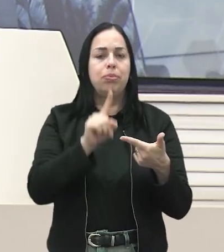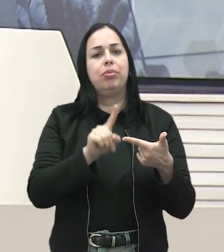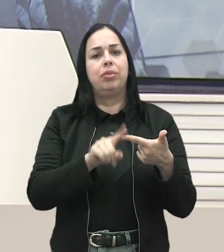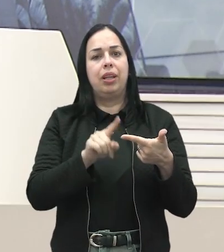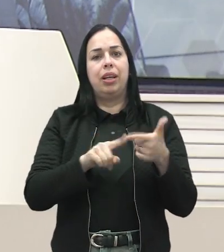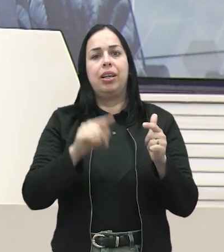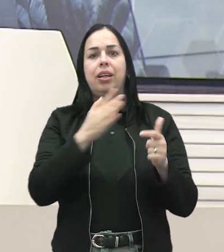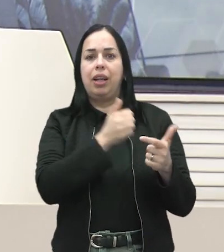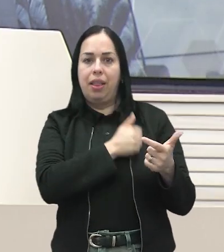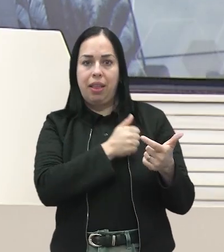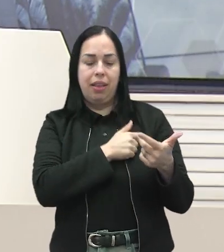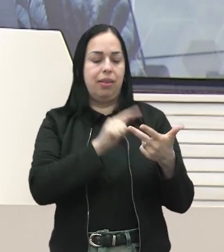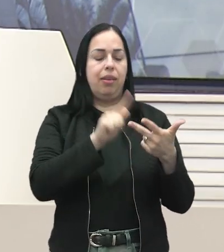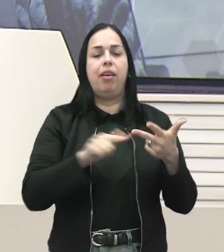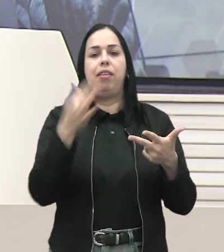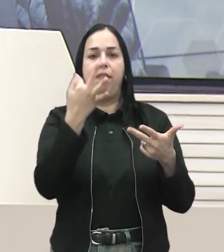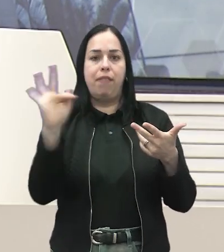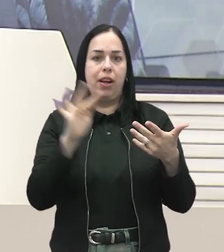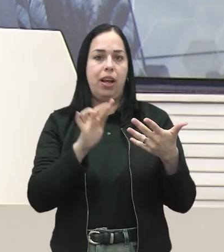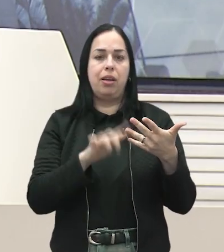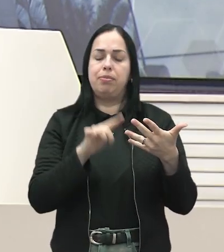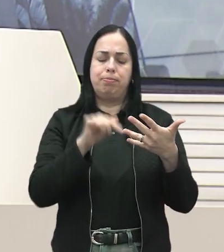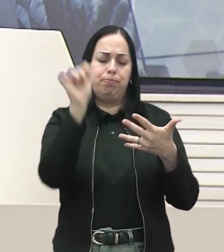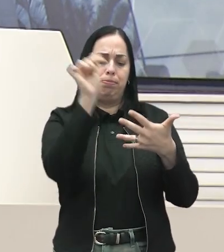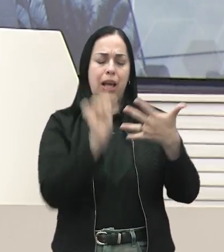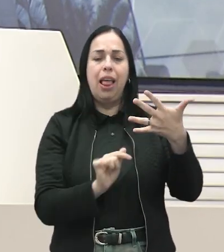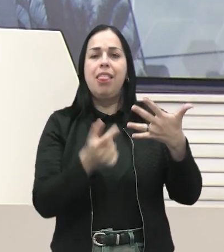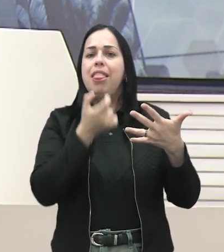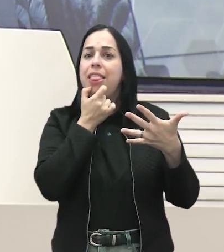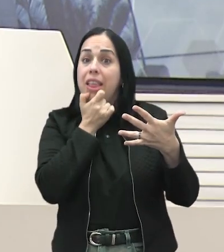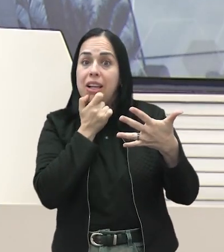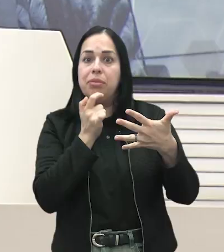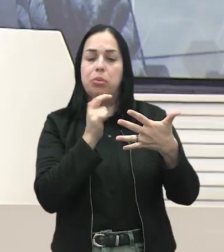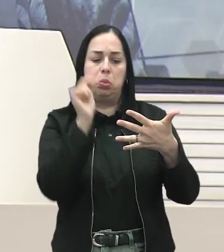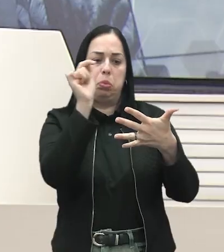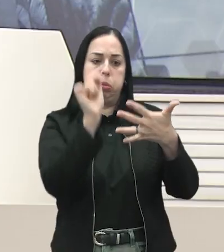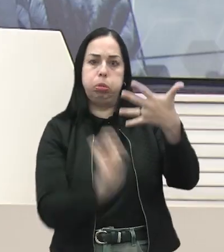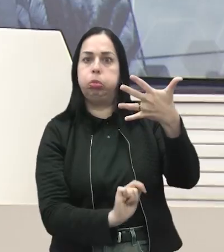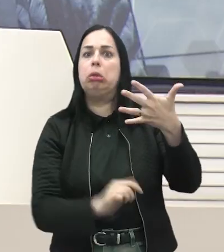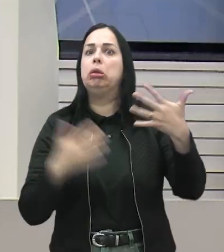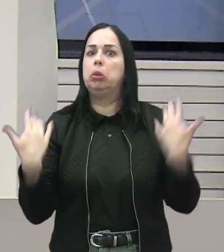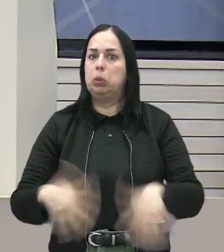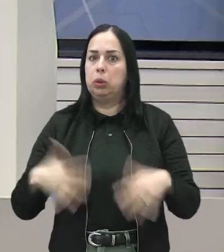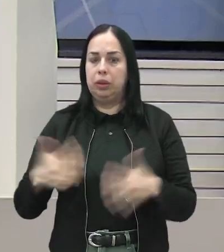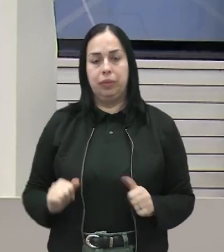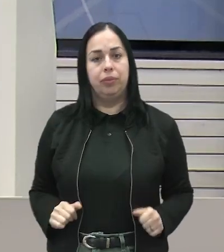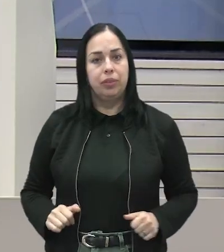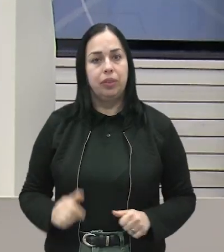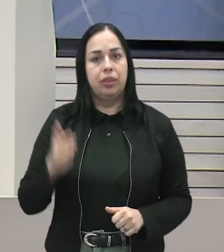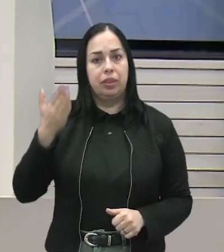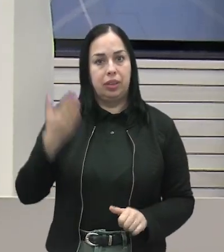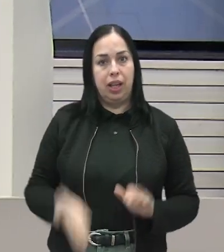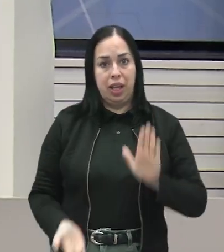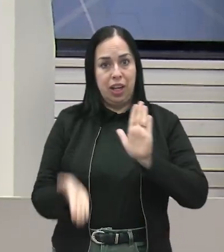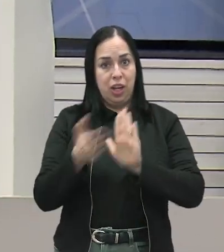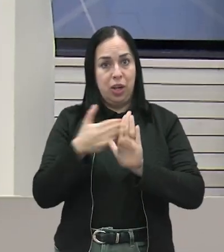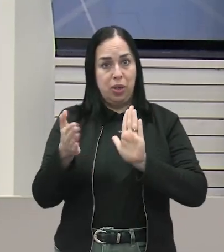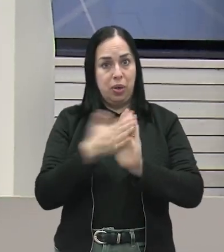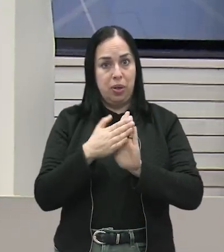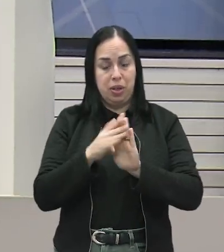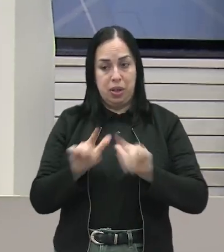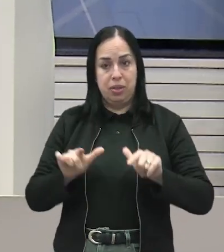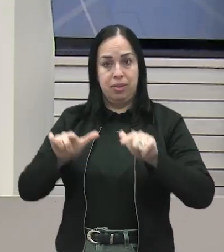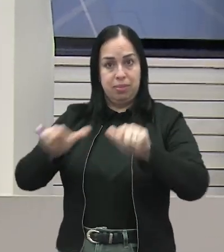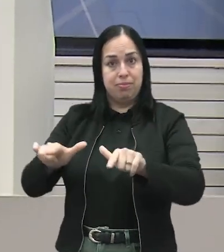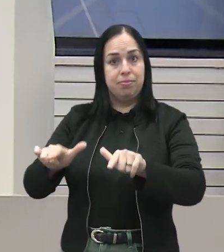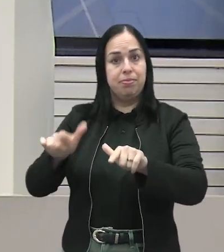Unidos, Canadá, França, Bélgica, Inglaterra, entre muitos outros. Autora do projeto que